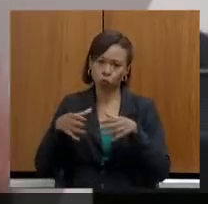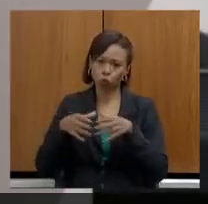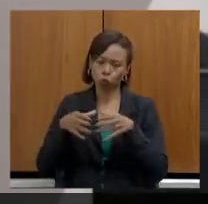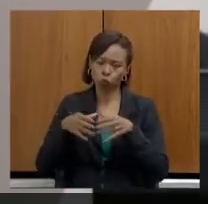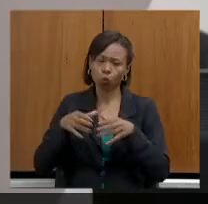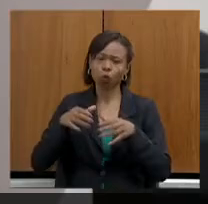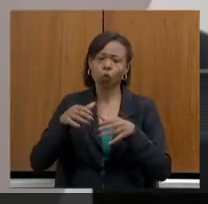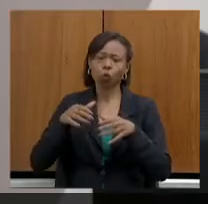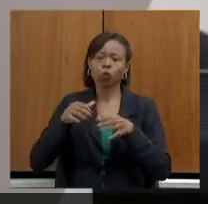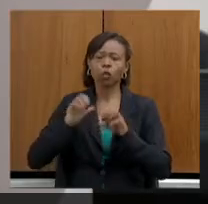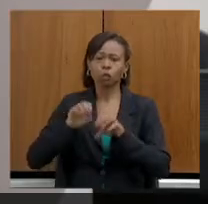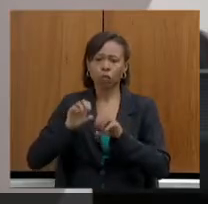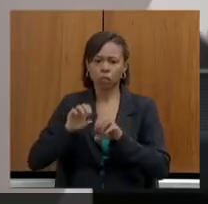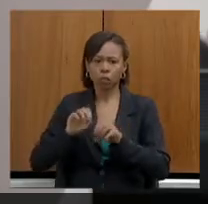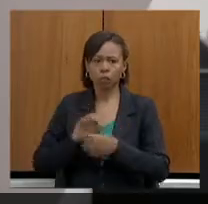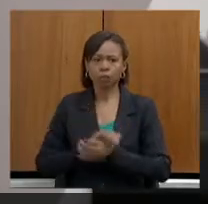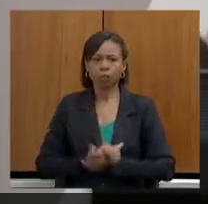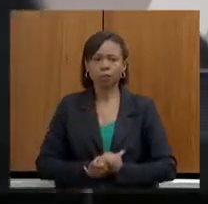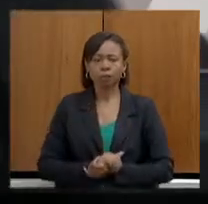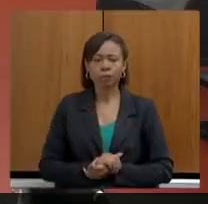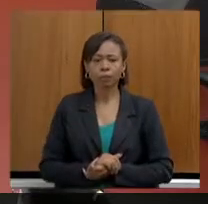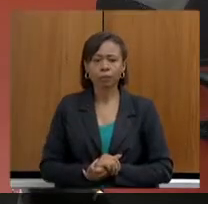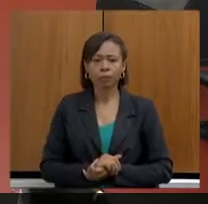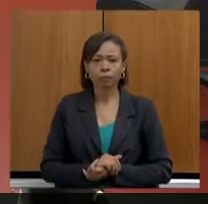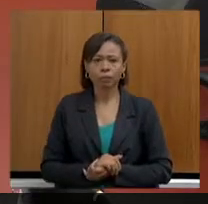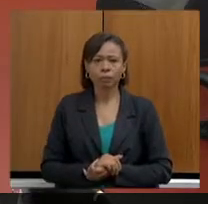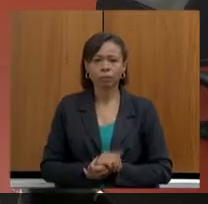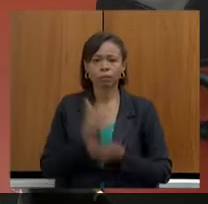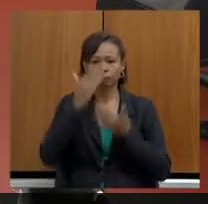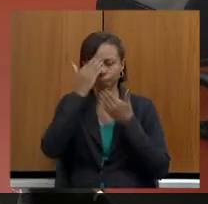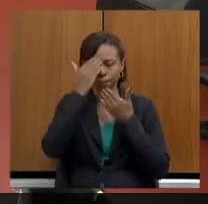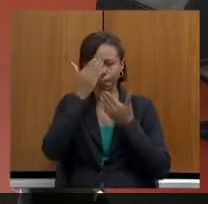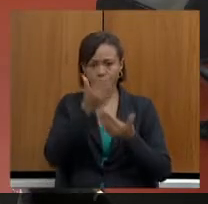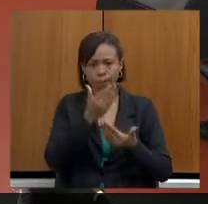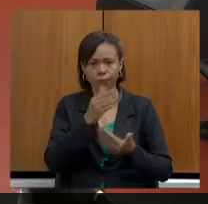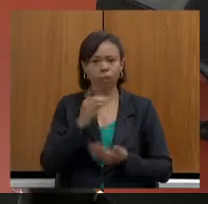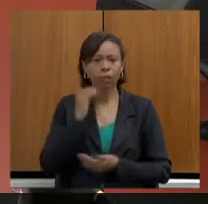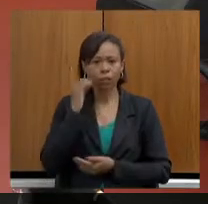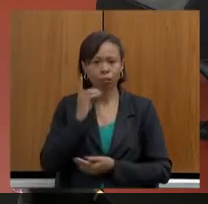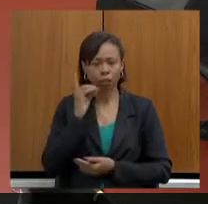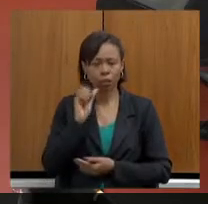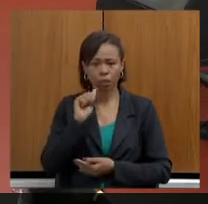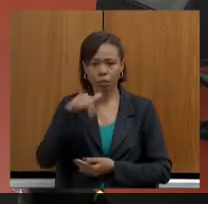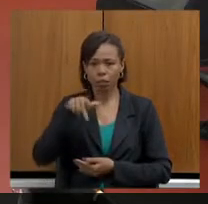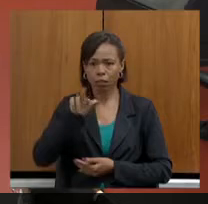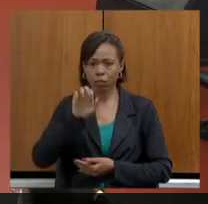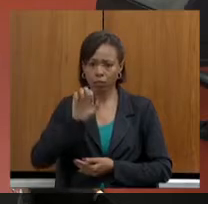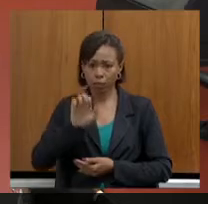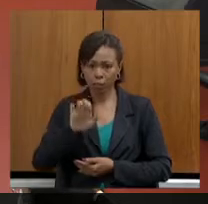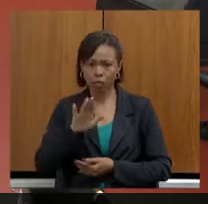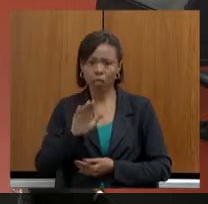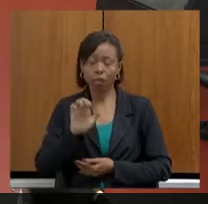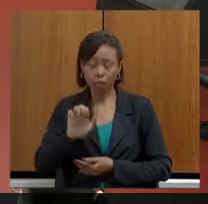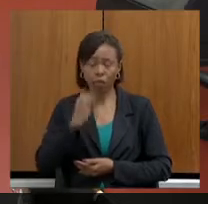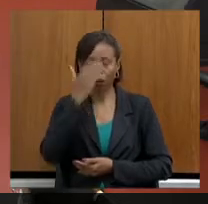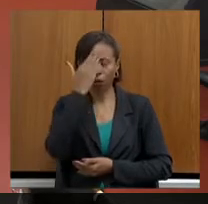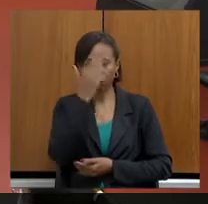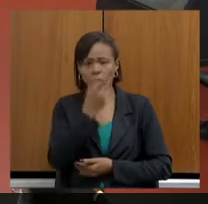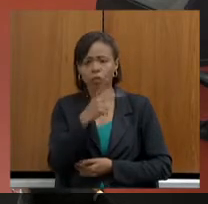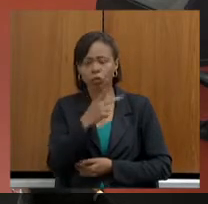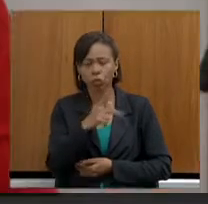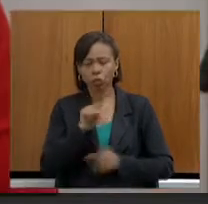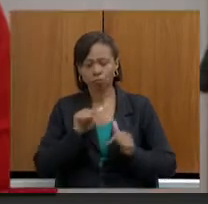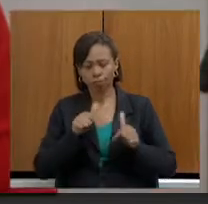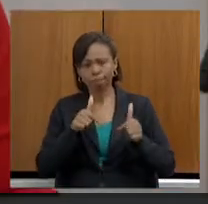Obrigado secretário obrigado a equipe de governo obrigado a deputado André Quintão agradeço seu posicionamento de